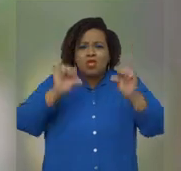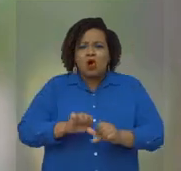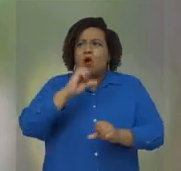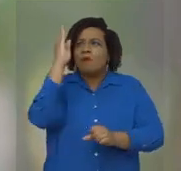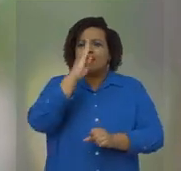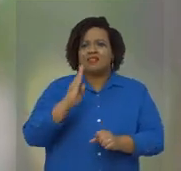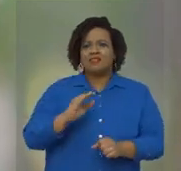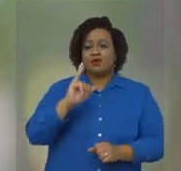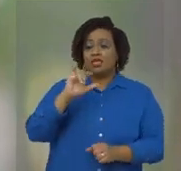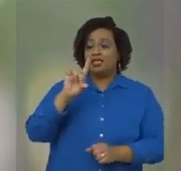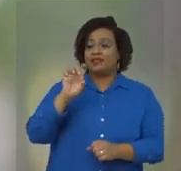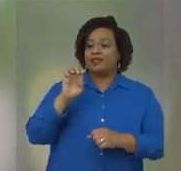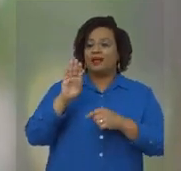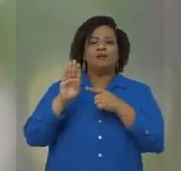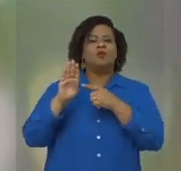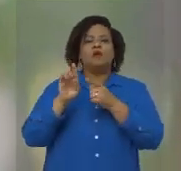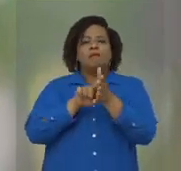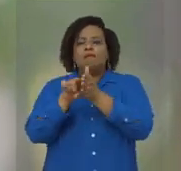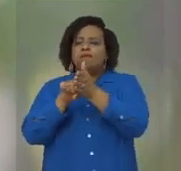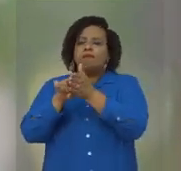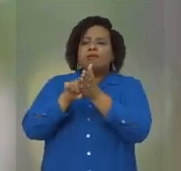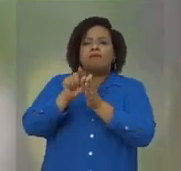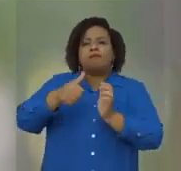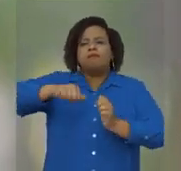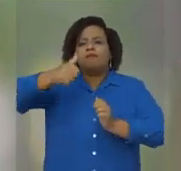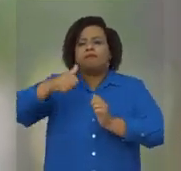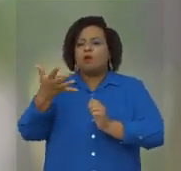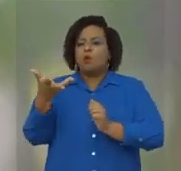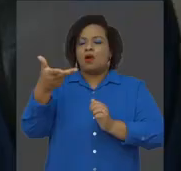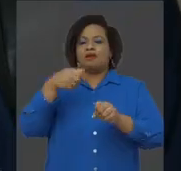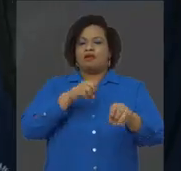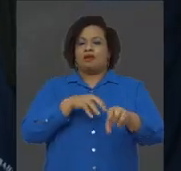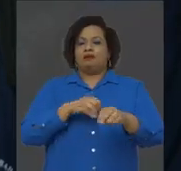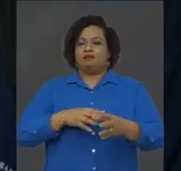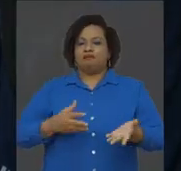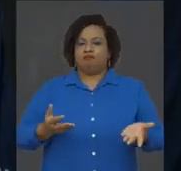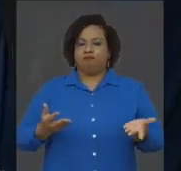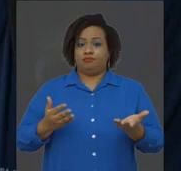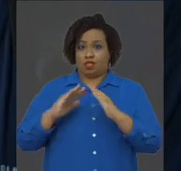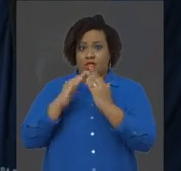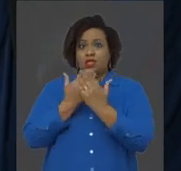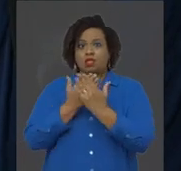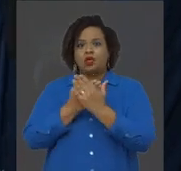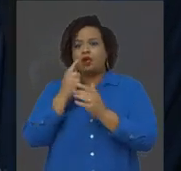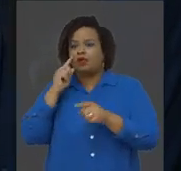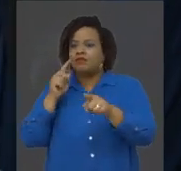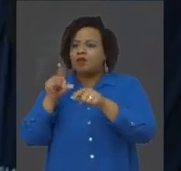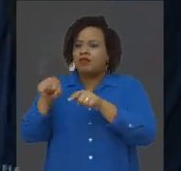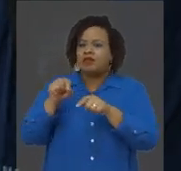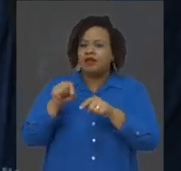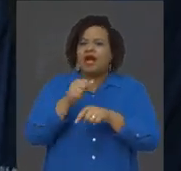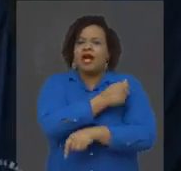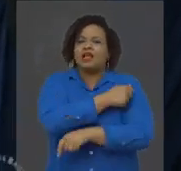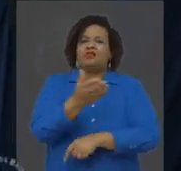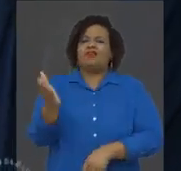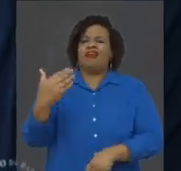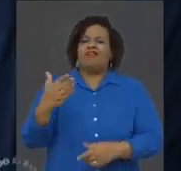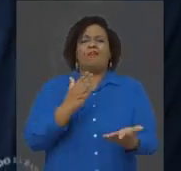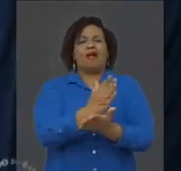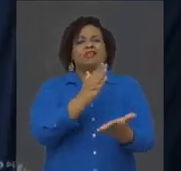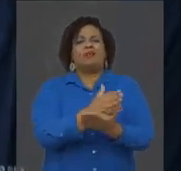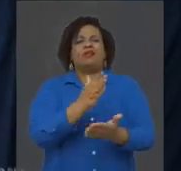do Brasil no IDEB, índice que mede a qualidade da educação. Escola não é para você pegar um aluno e dizer, ah,